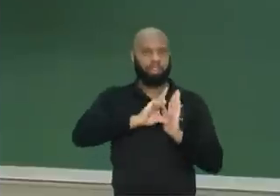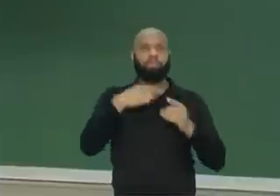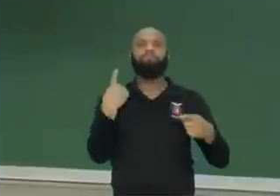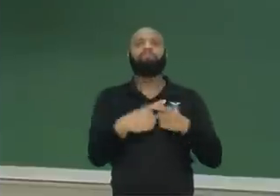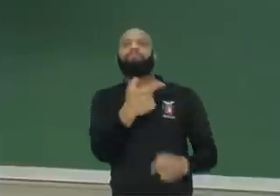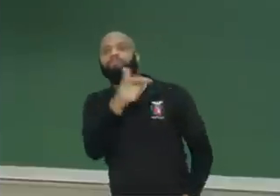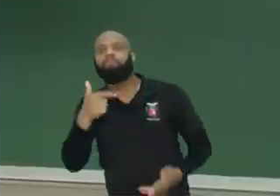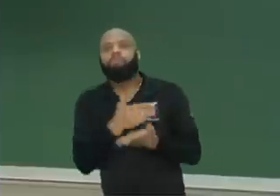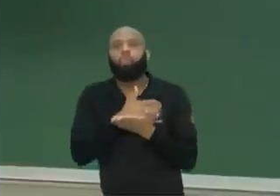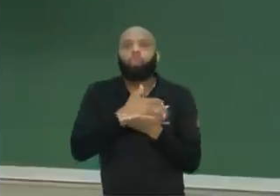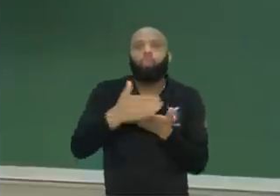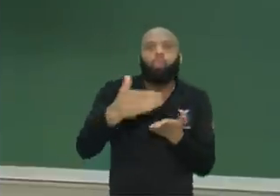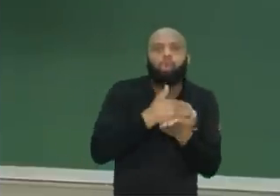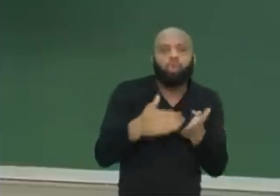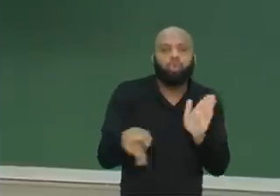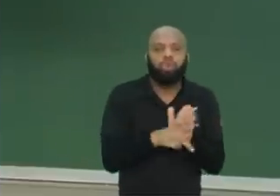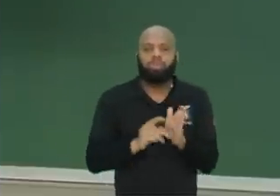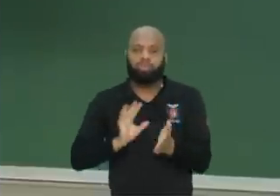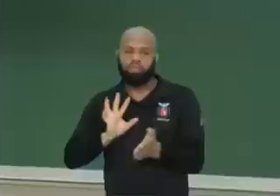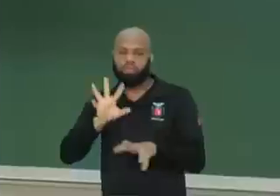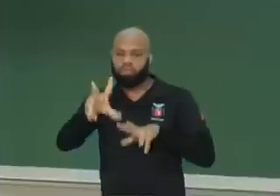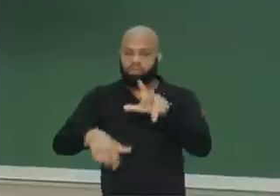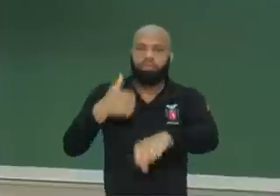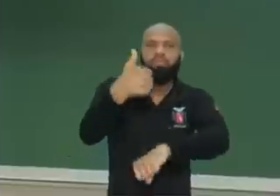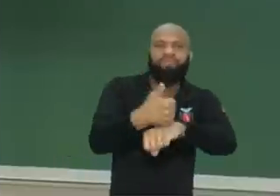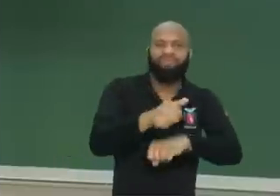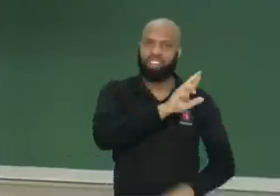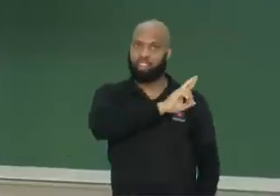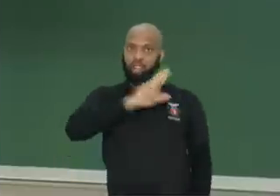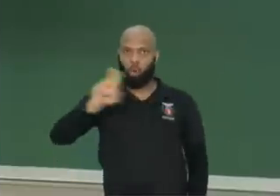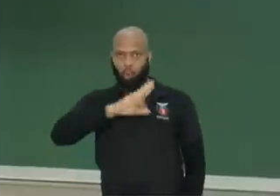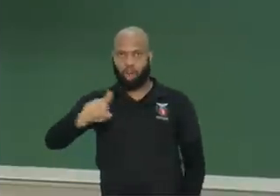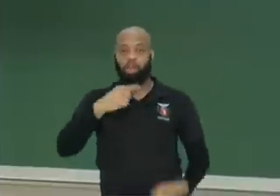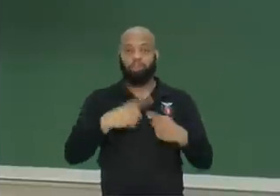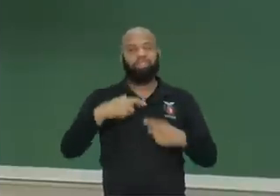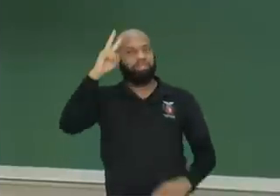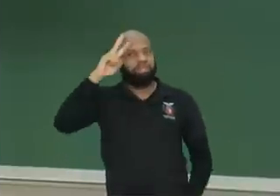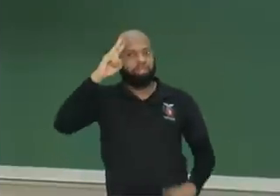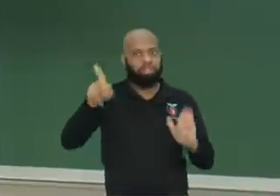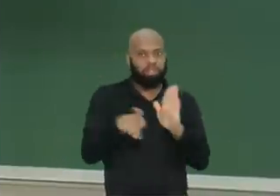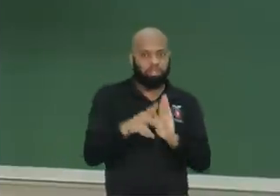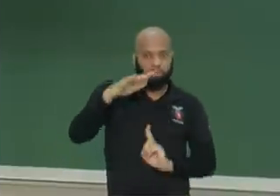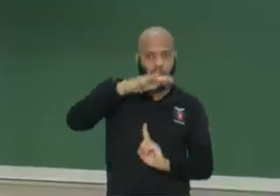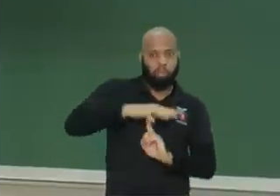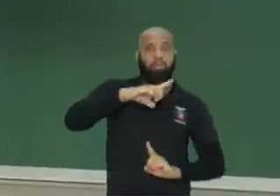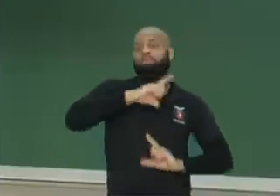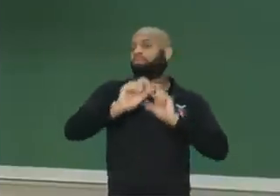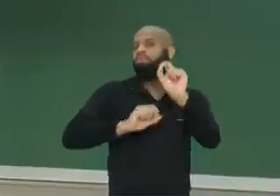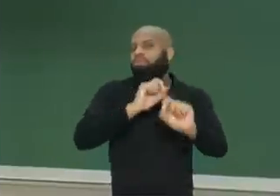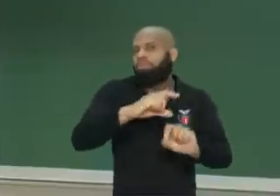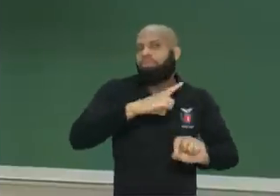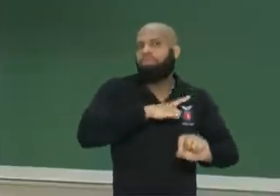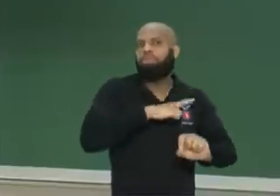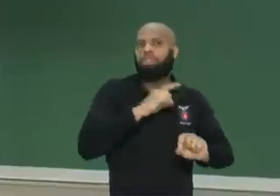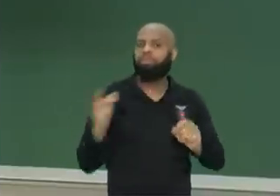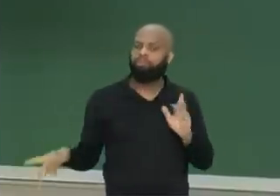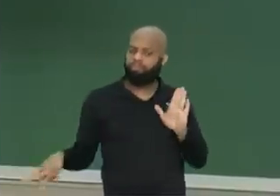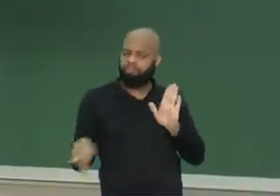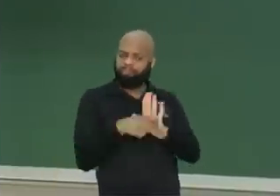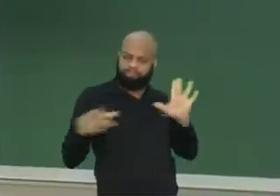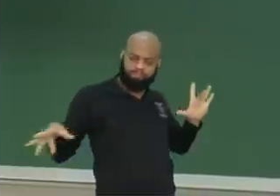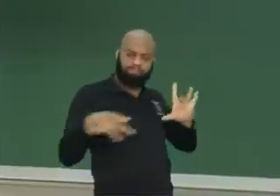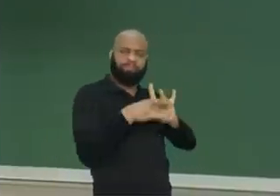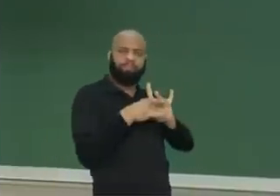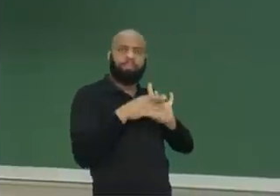haviam iniciado um processo de colonização. A história do Paraná, ela se conflui, né? Ela pertence